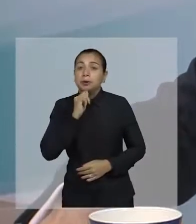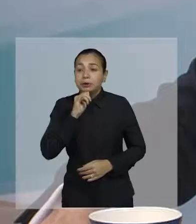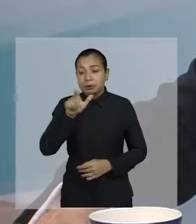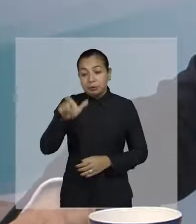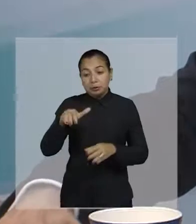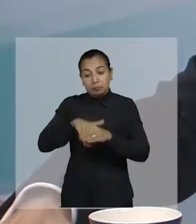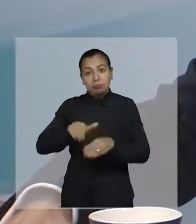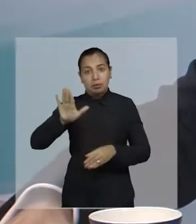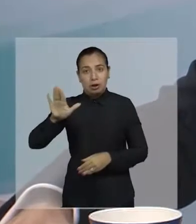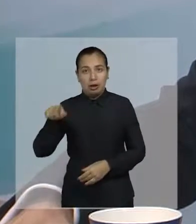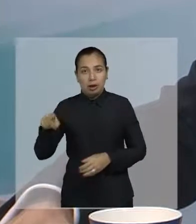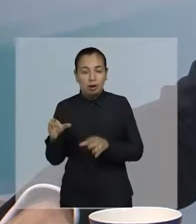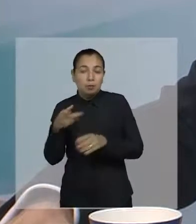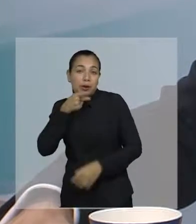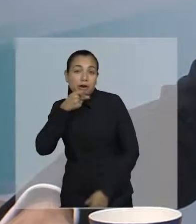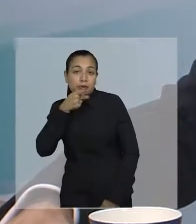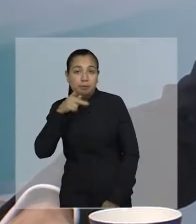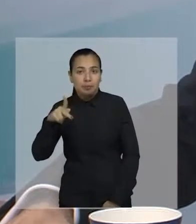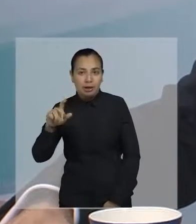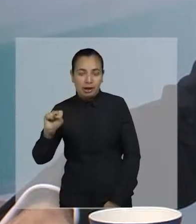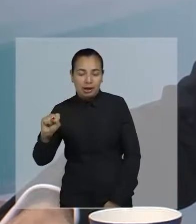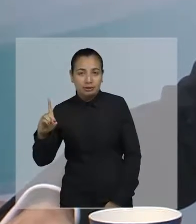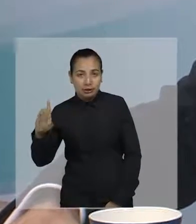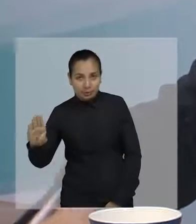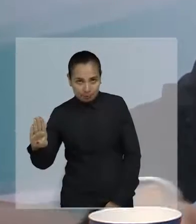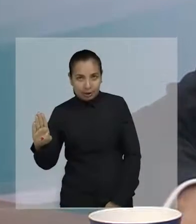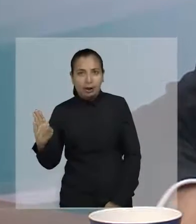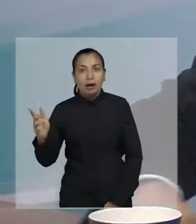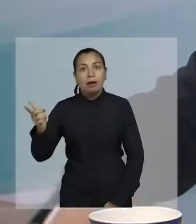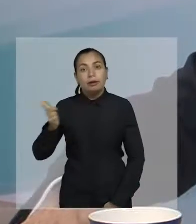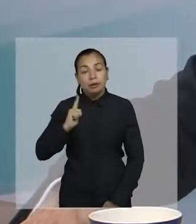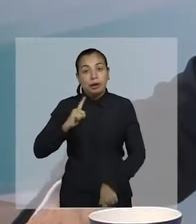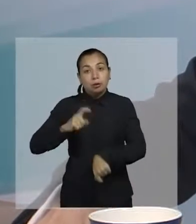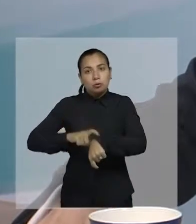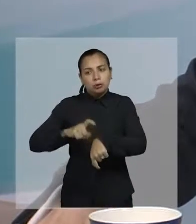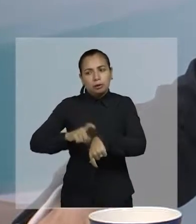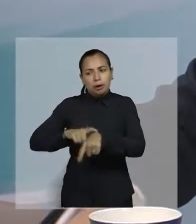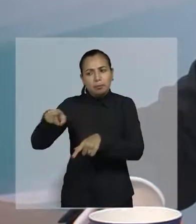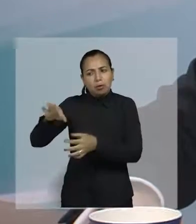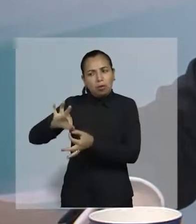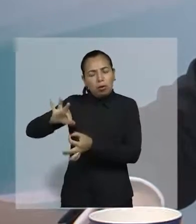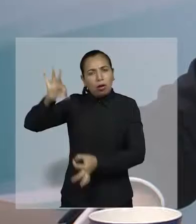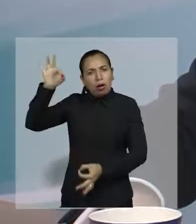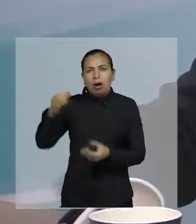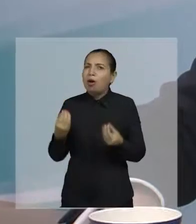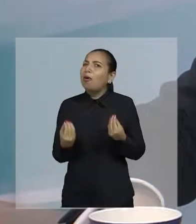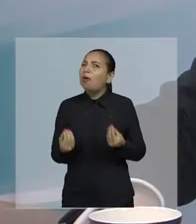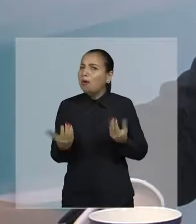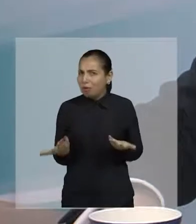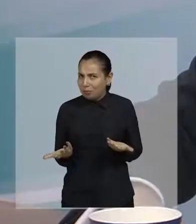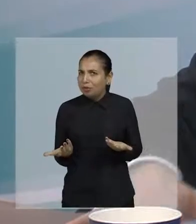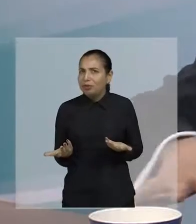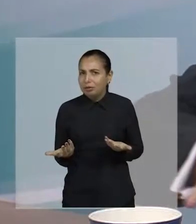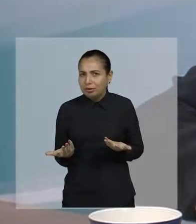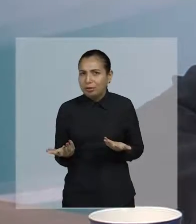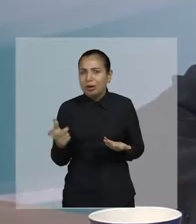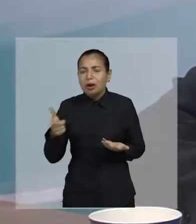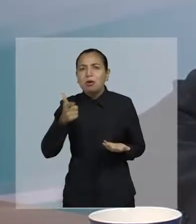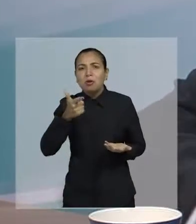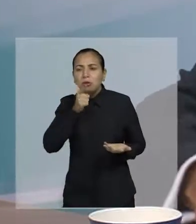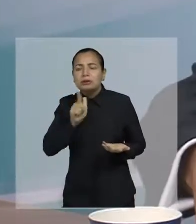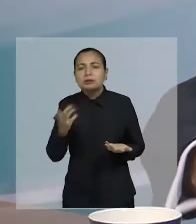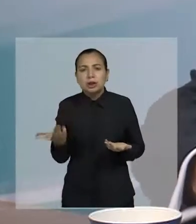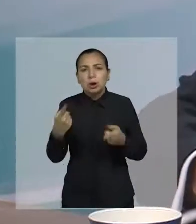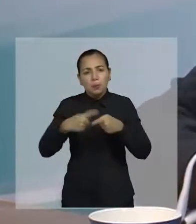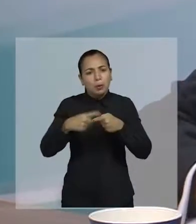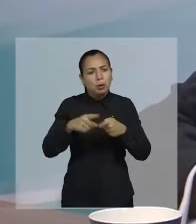de televisão muito superior a todos os outros. Como que esse tempo foi conseguido? Através do pragmatismo.